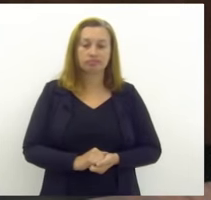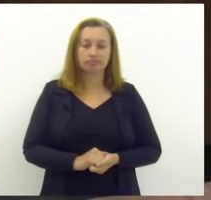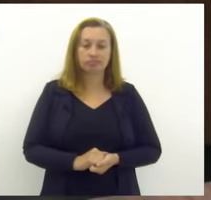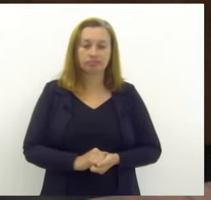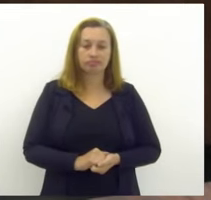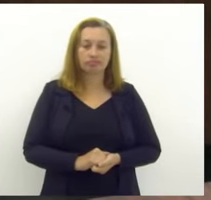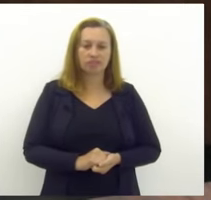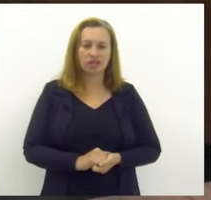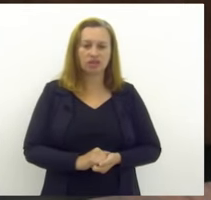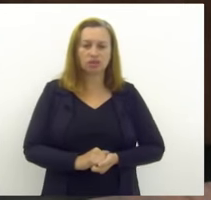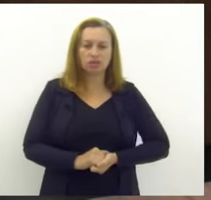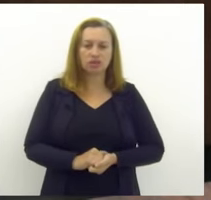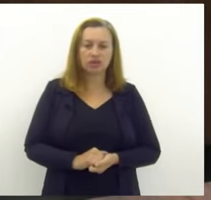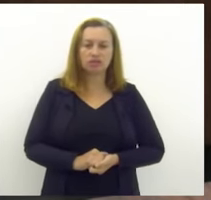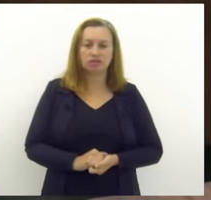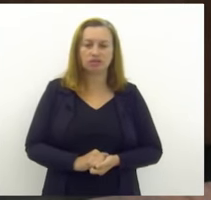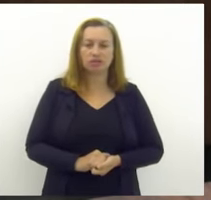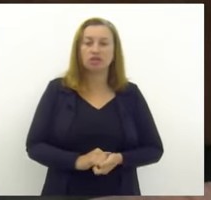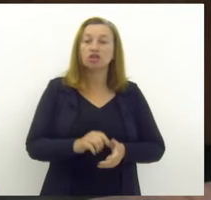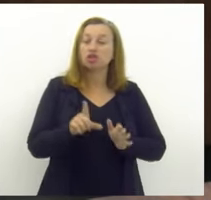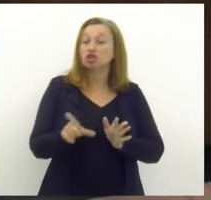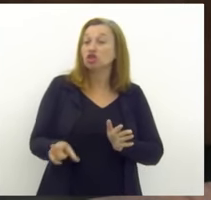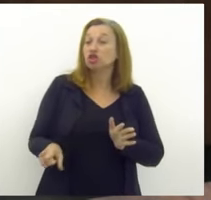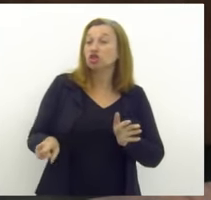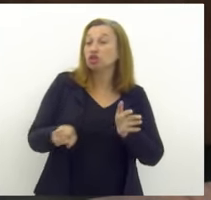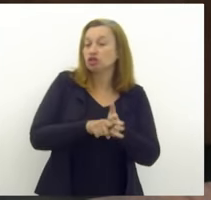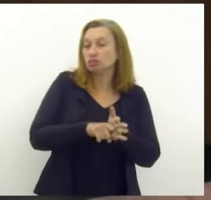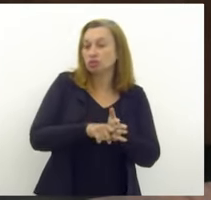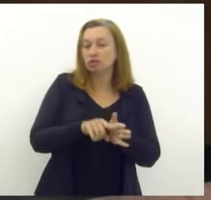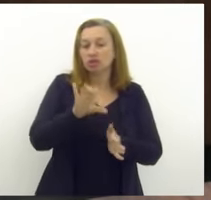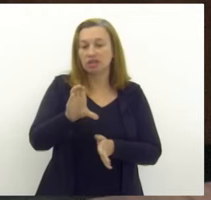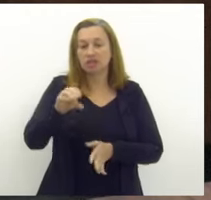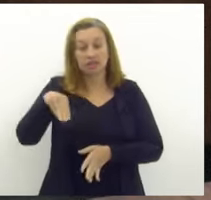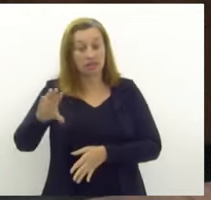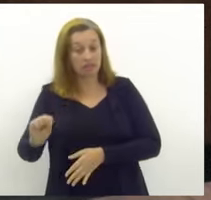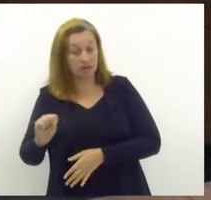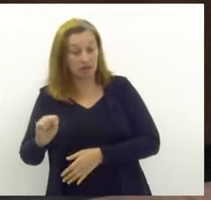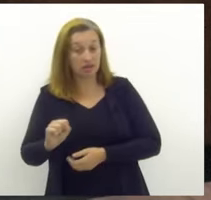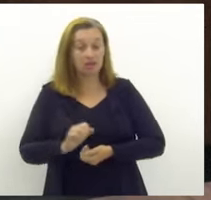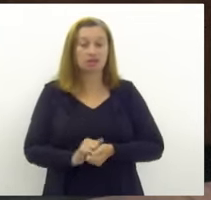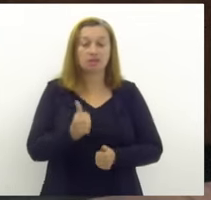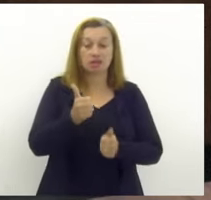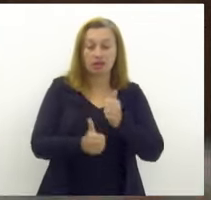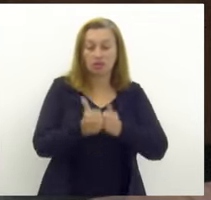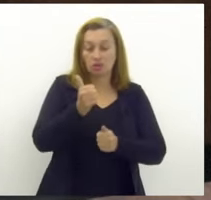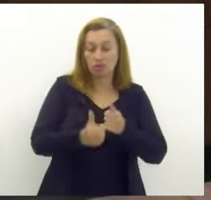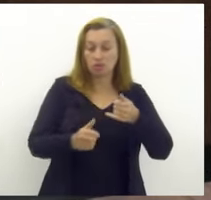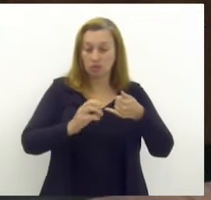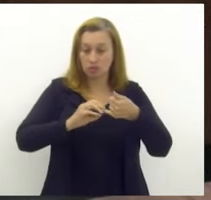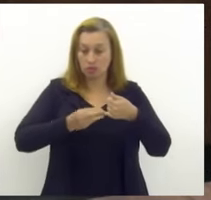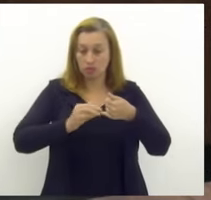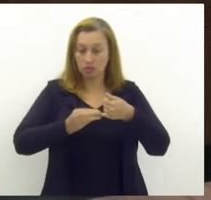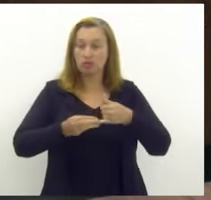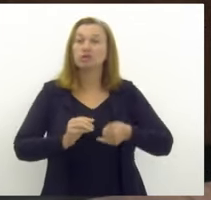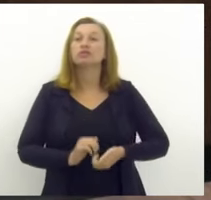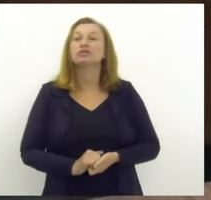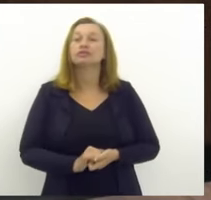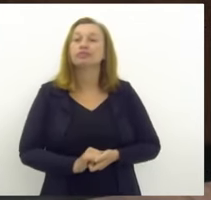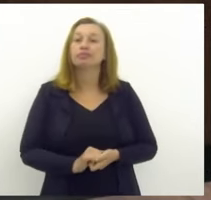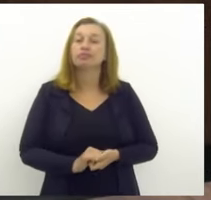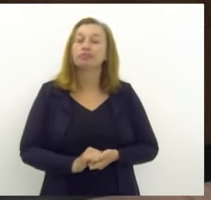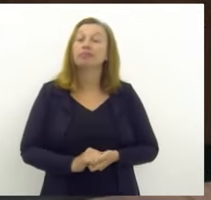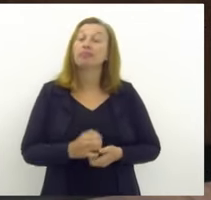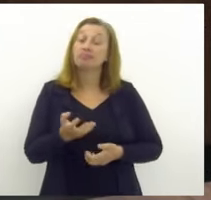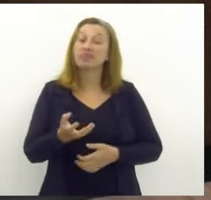eh reduz o o ICMS em operações com arroz e feijão pensando na alimentação Popular